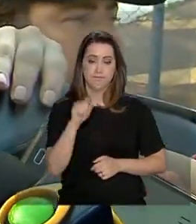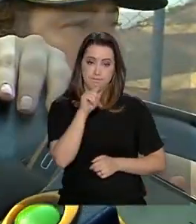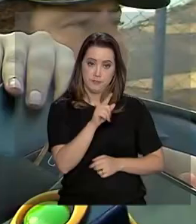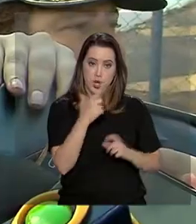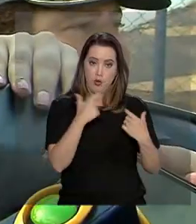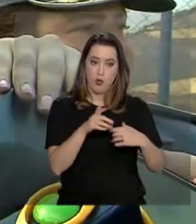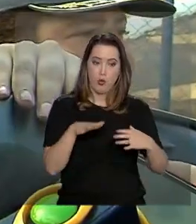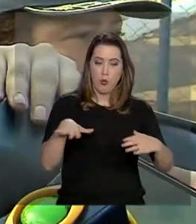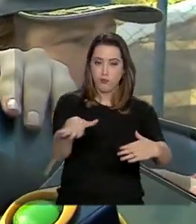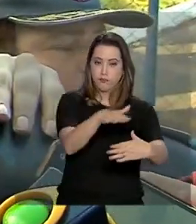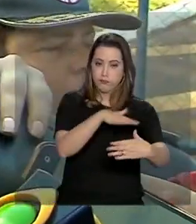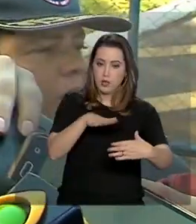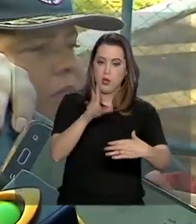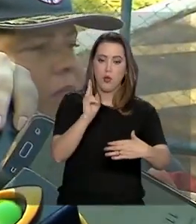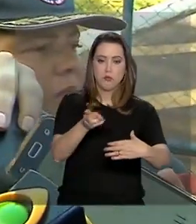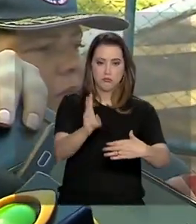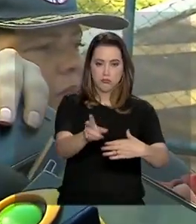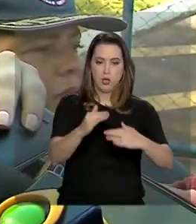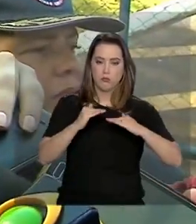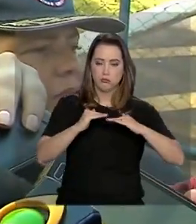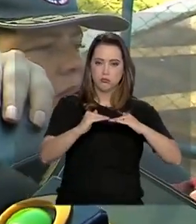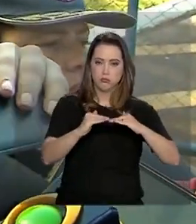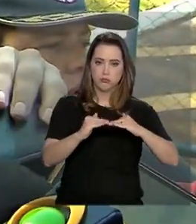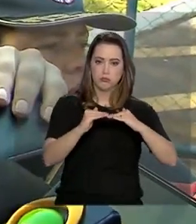da barragem, ela continua estável.